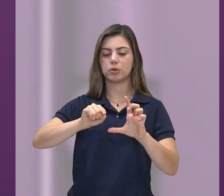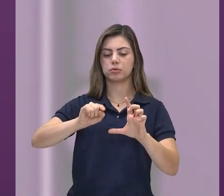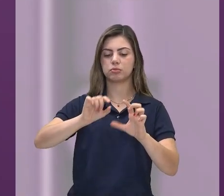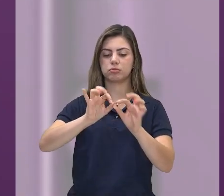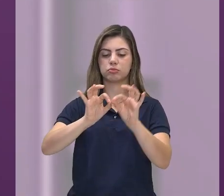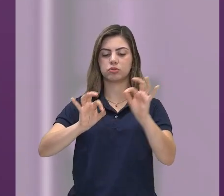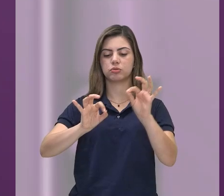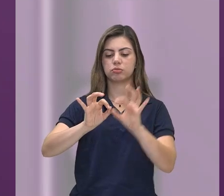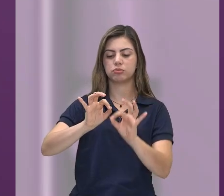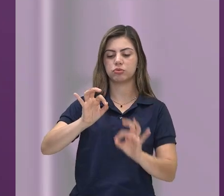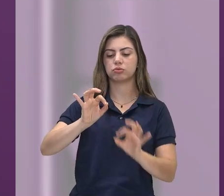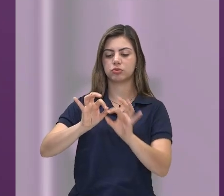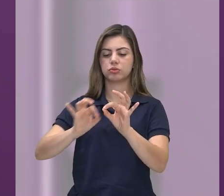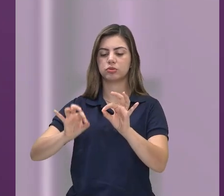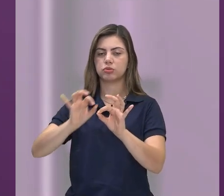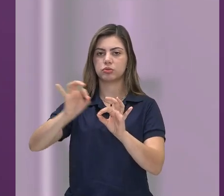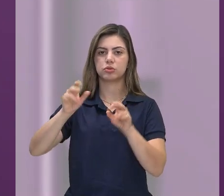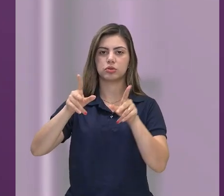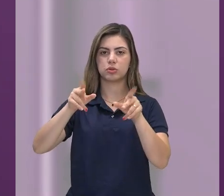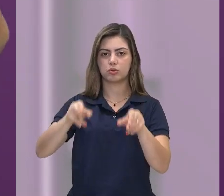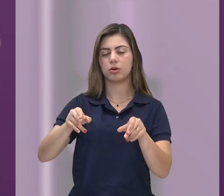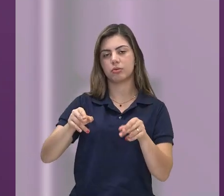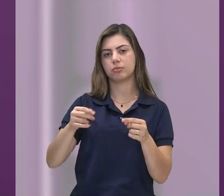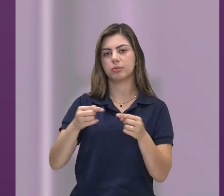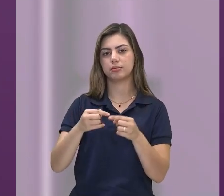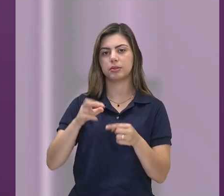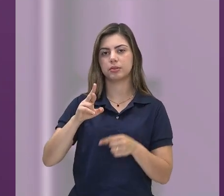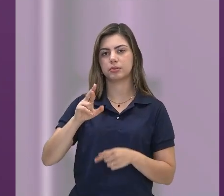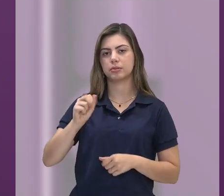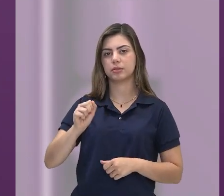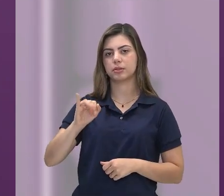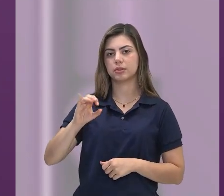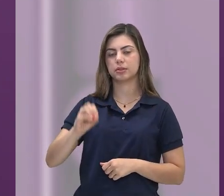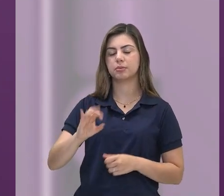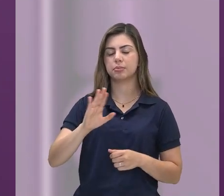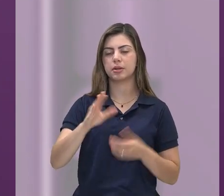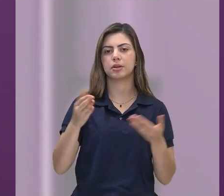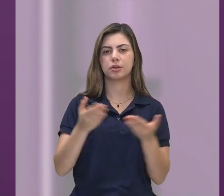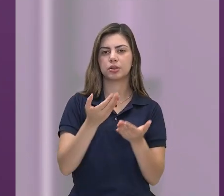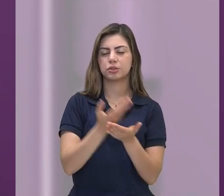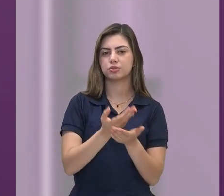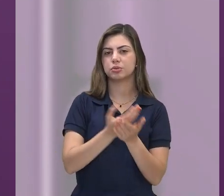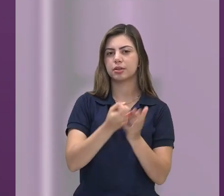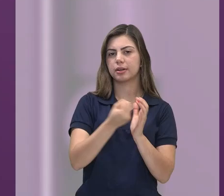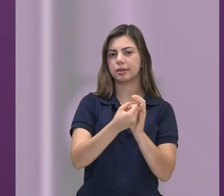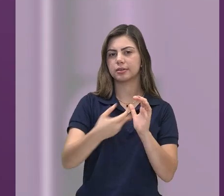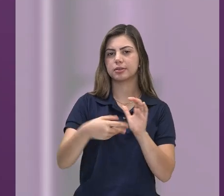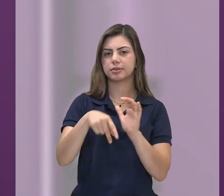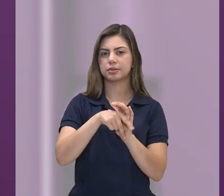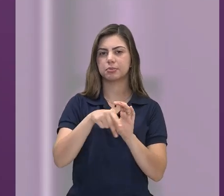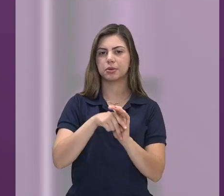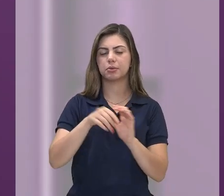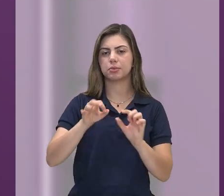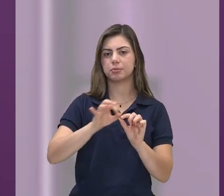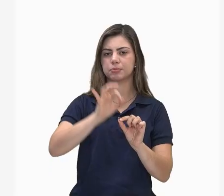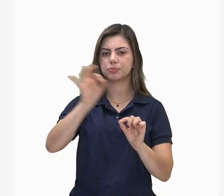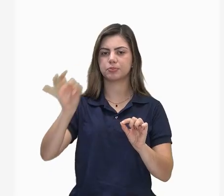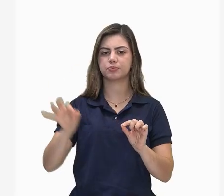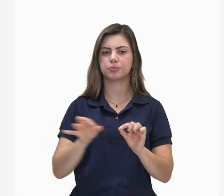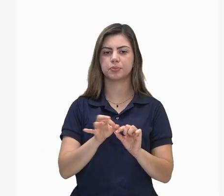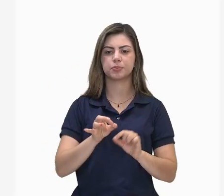é denominada raio. Então, vamos estudar aí todos os elementos que compõem essa figura aí. Me